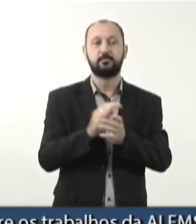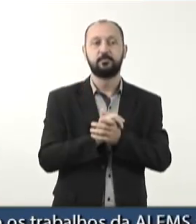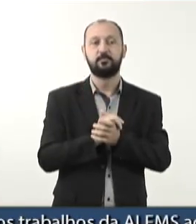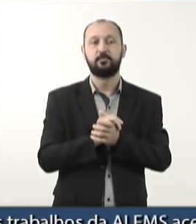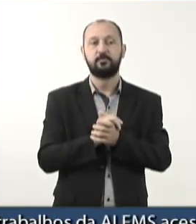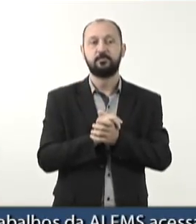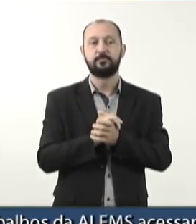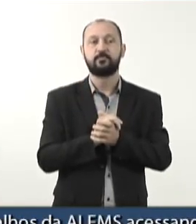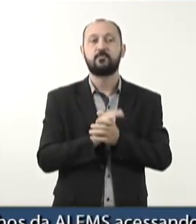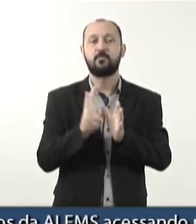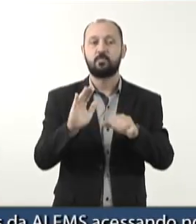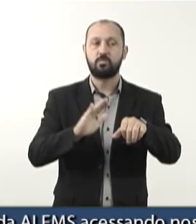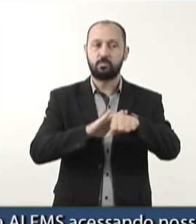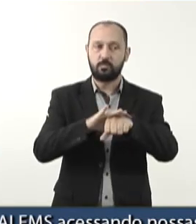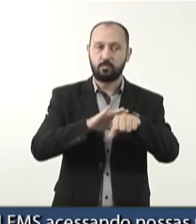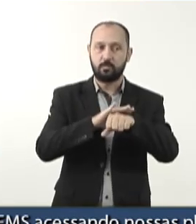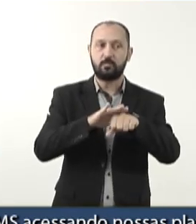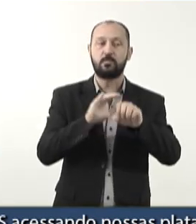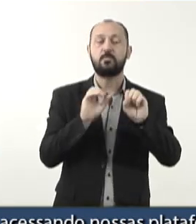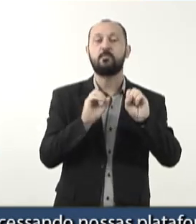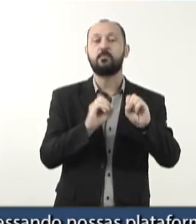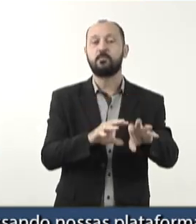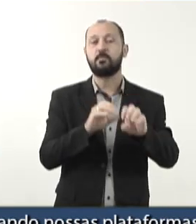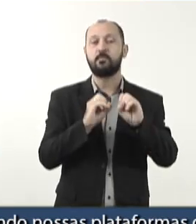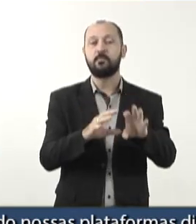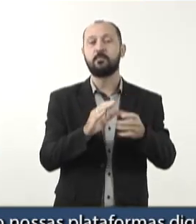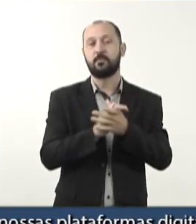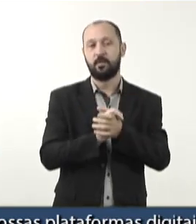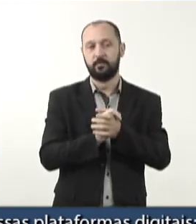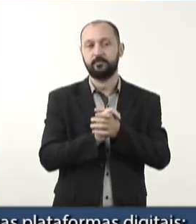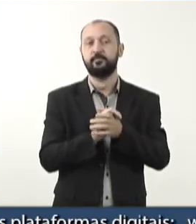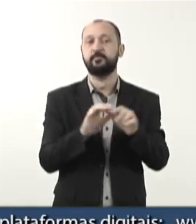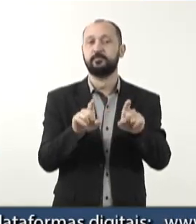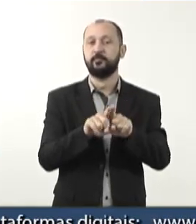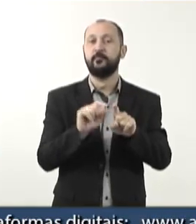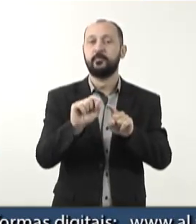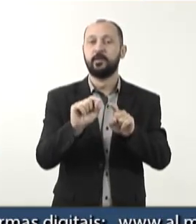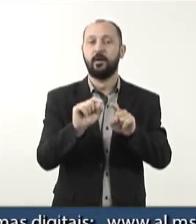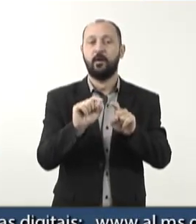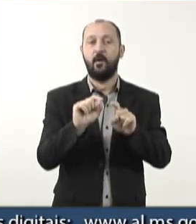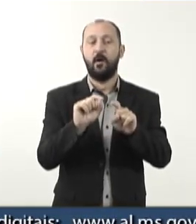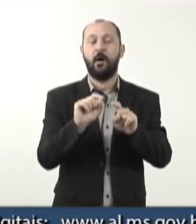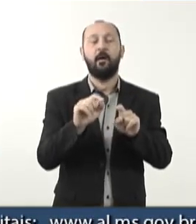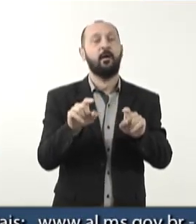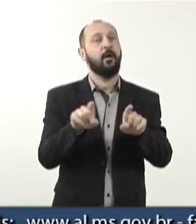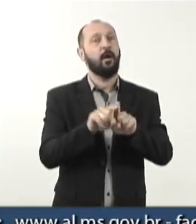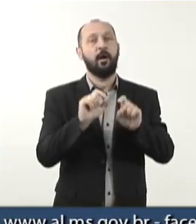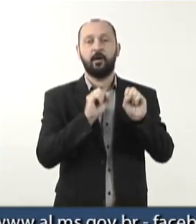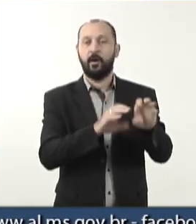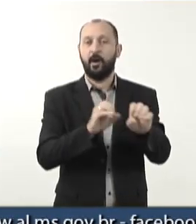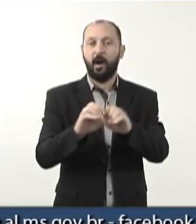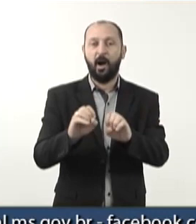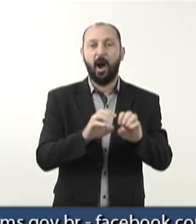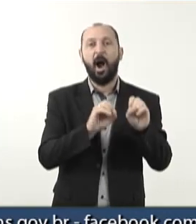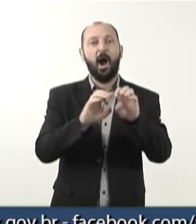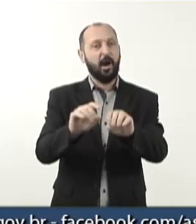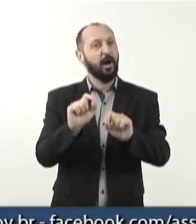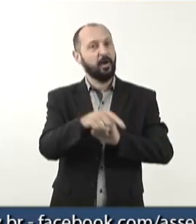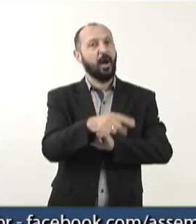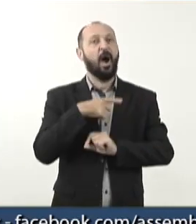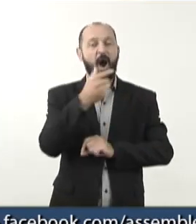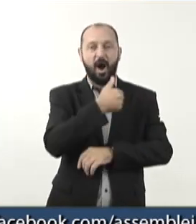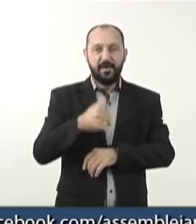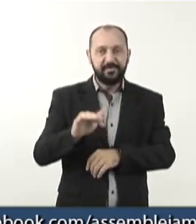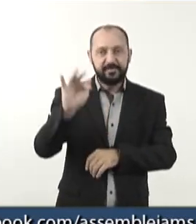tive essa conversa também sobre educação, porque a educação da reserva é do governo federal. Pode até ter